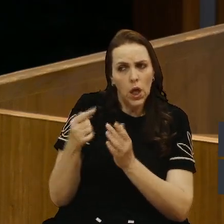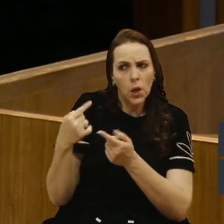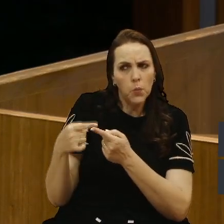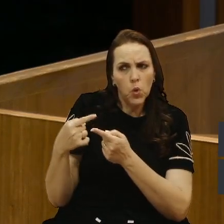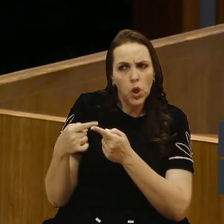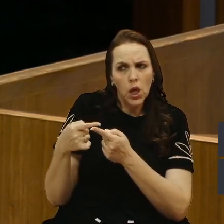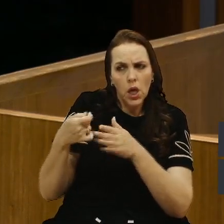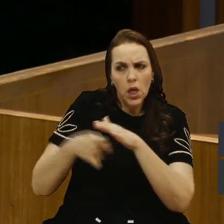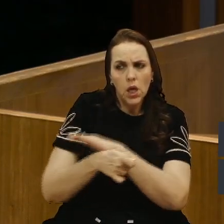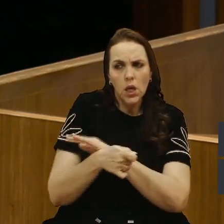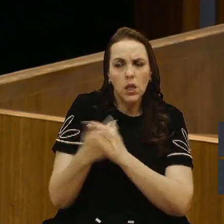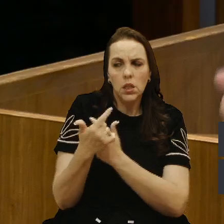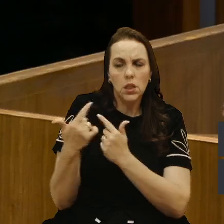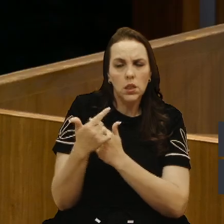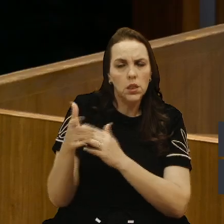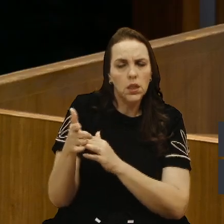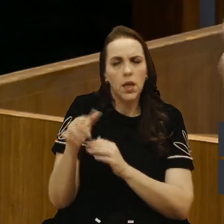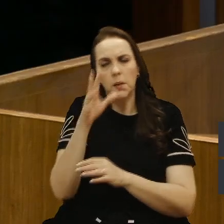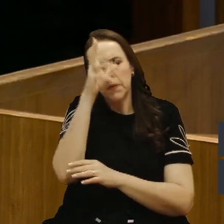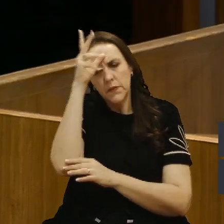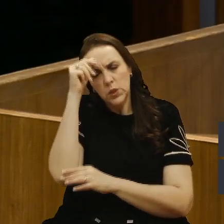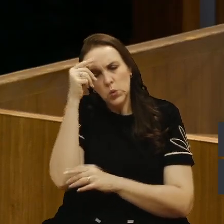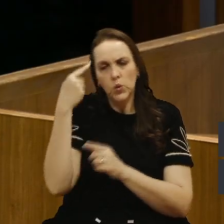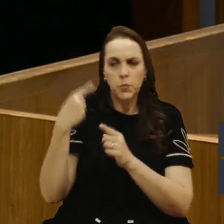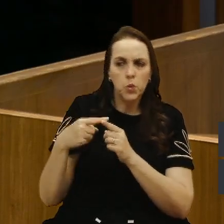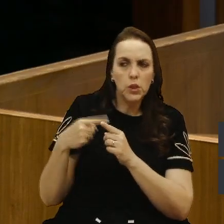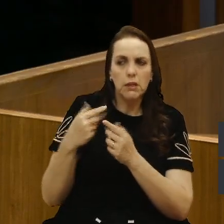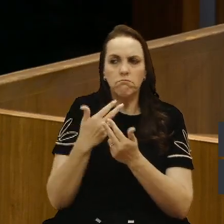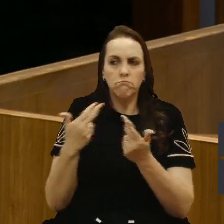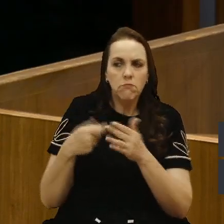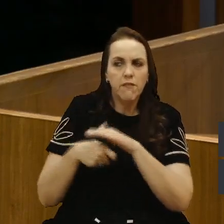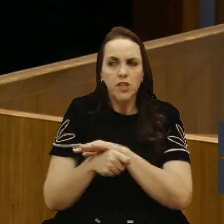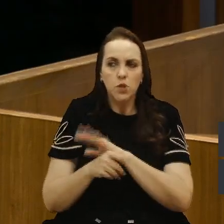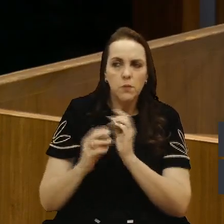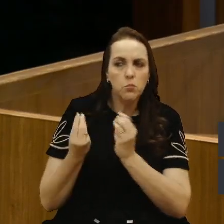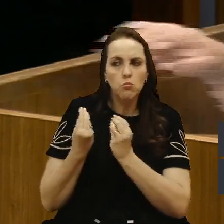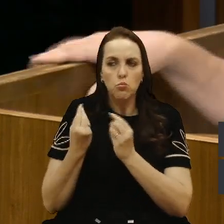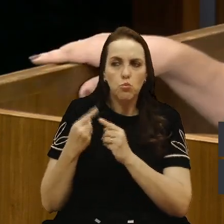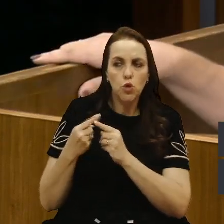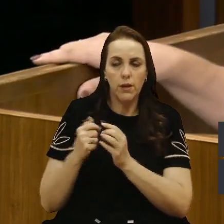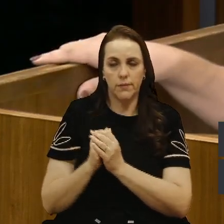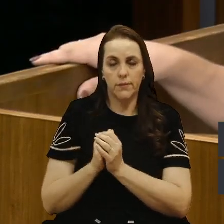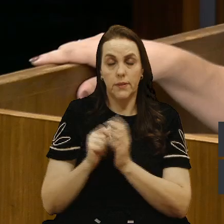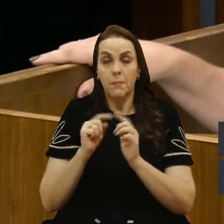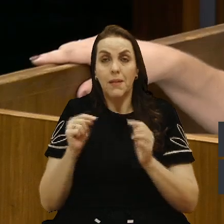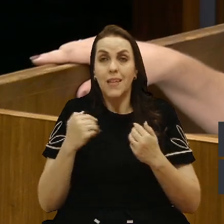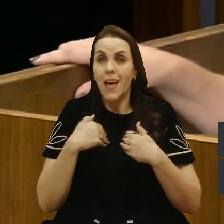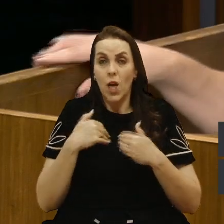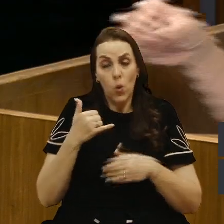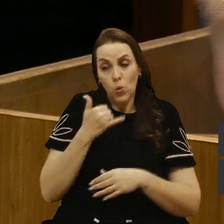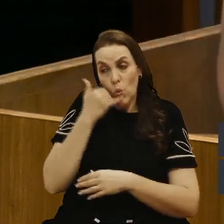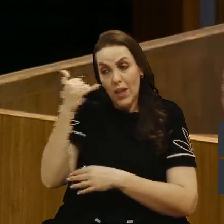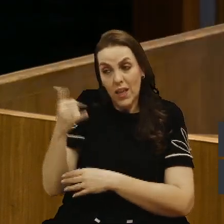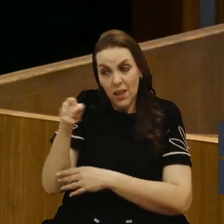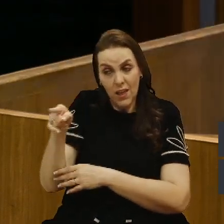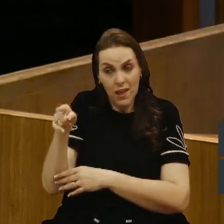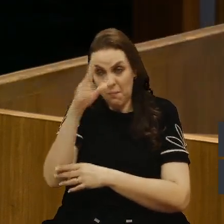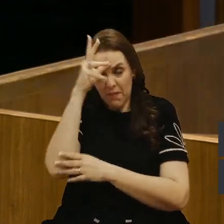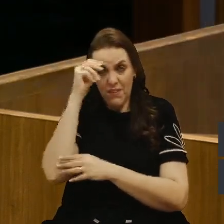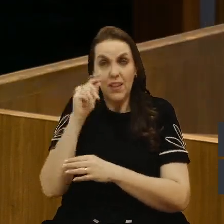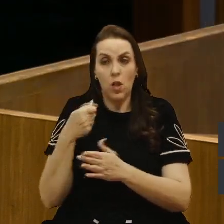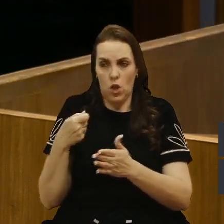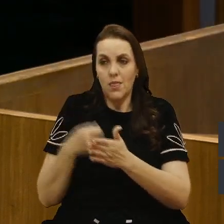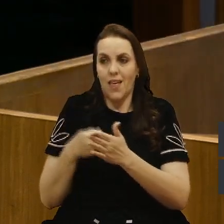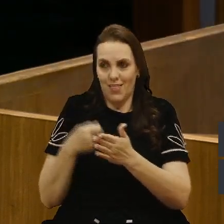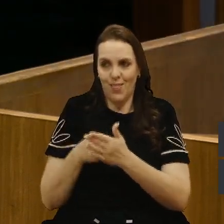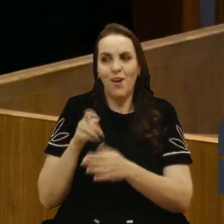a prefeitura estava naquela situação ou por que não tinha. Mas, por mais que eu não tenha ligado para ele, a gente tentou. Não vai